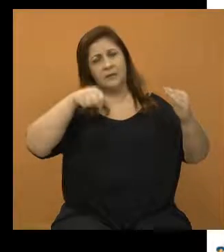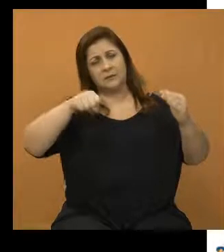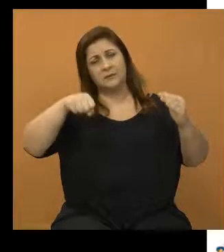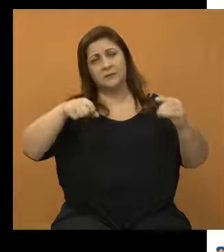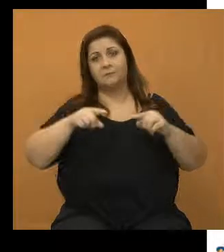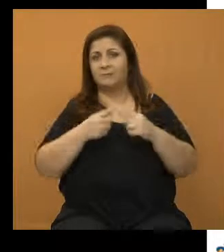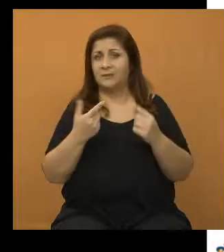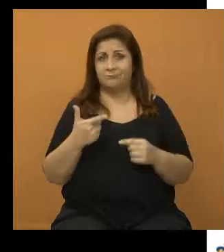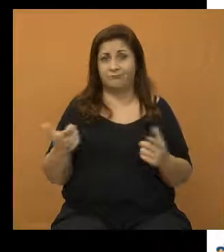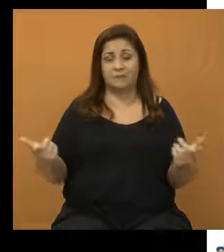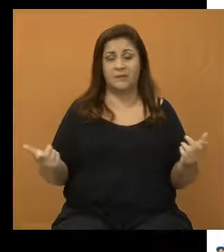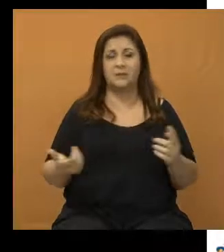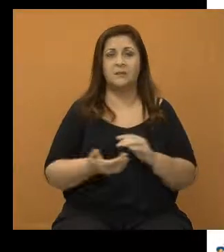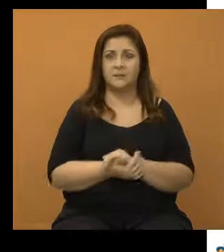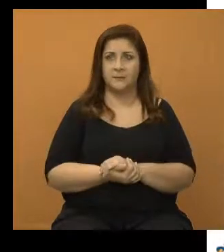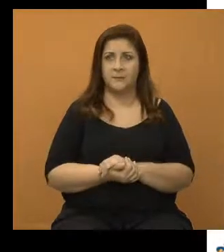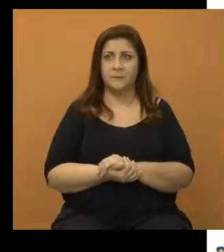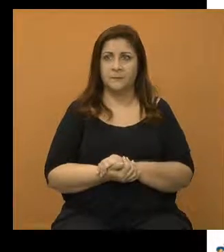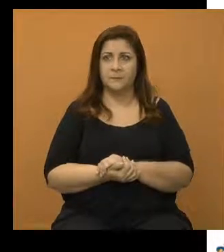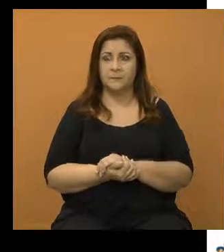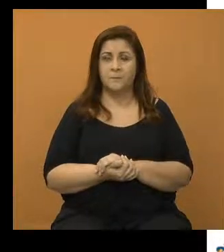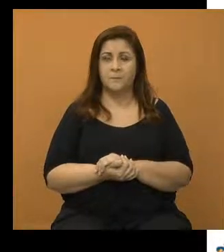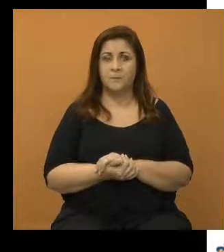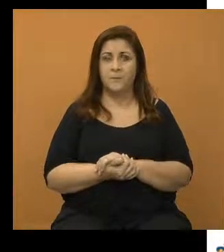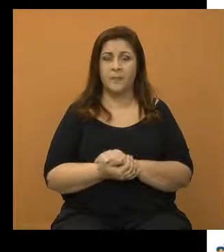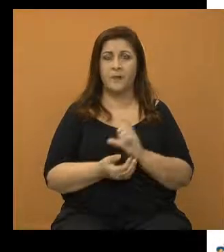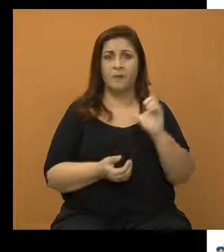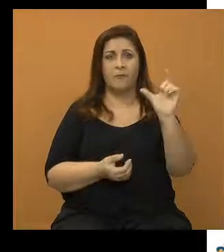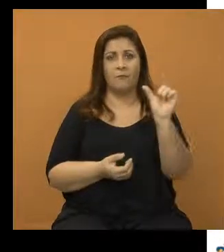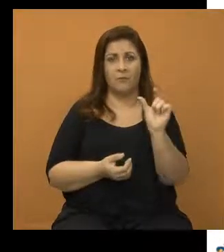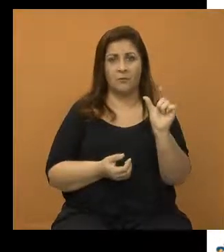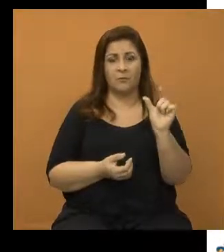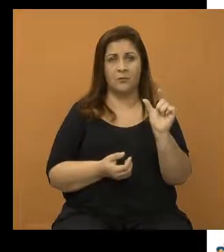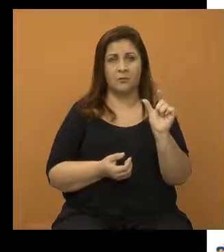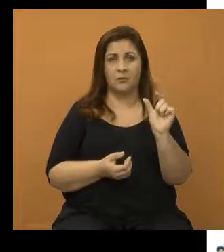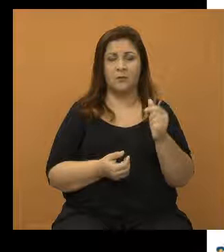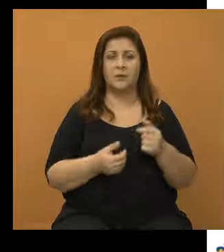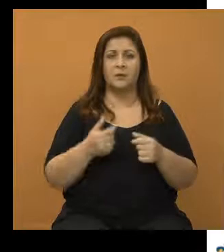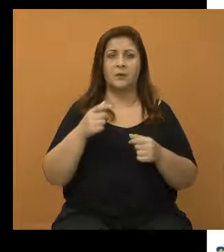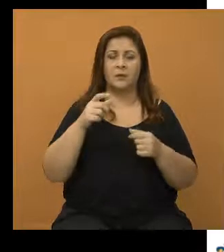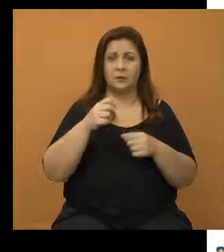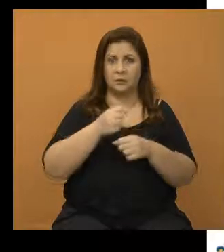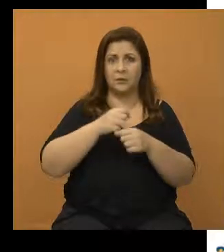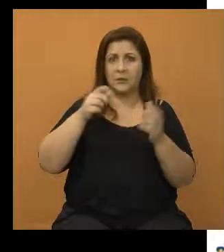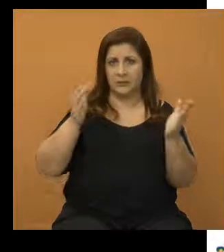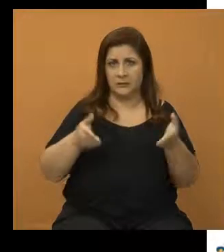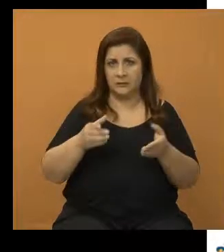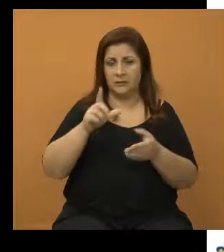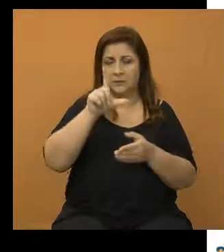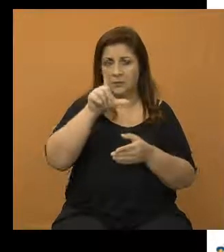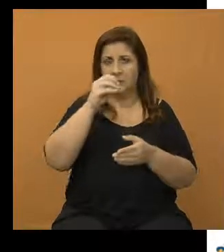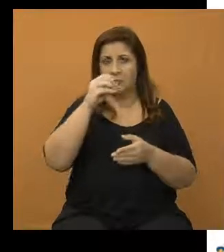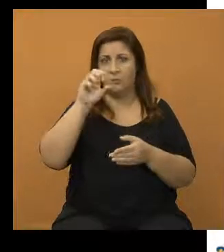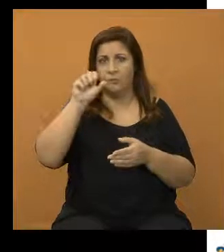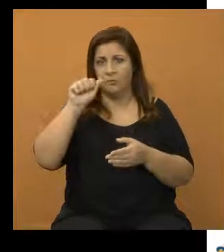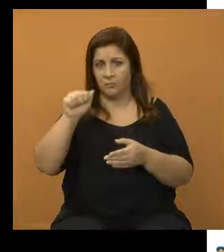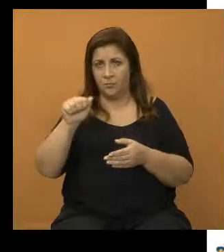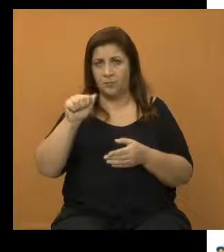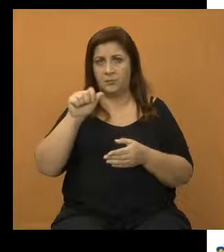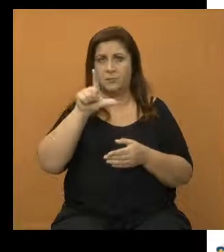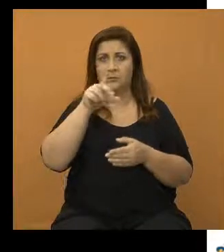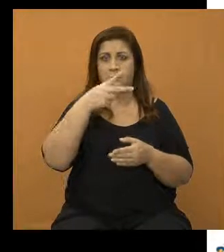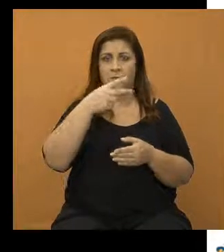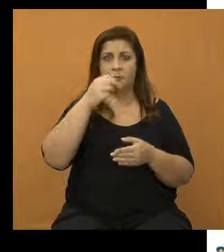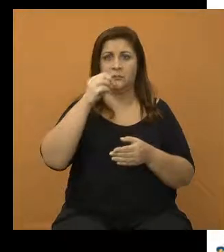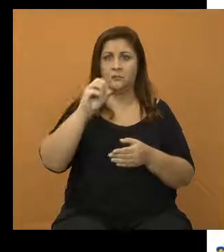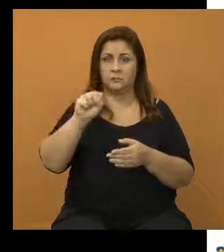pequena correção, esse pequeno valor que existe entre o que foi fixado na LOA 18 para a LDO de 19, ele está